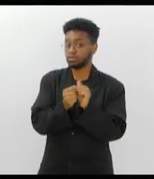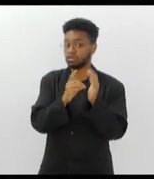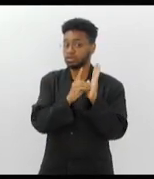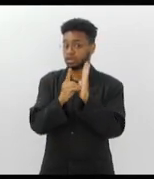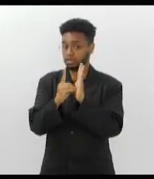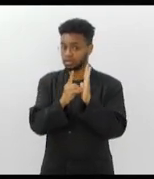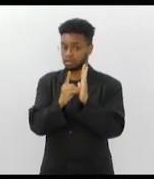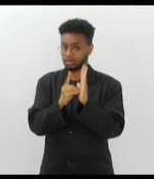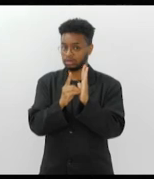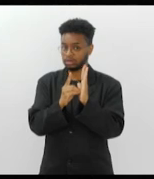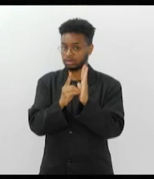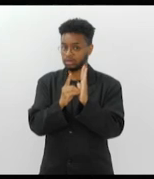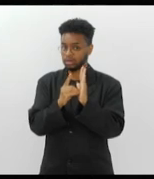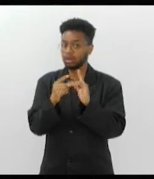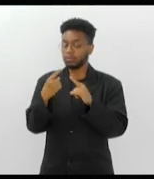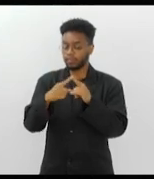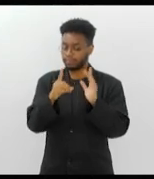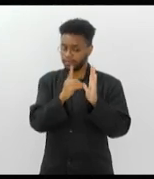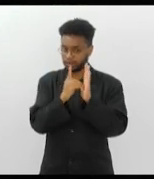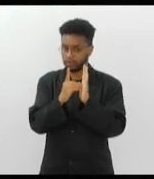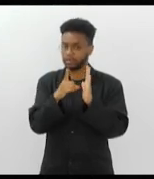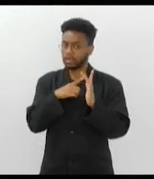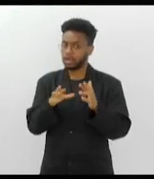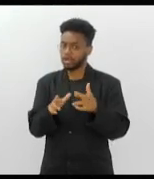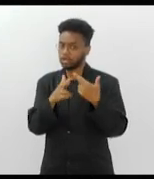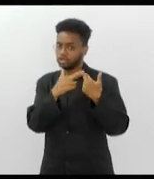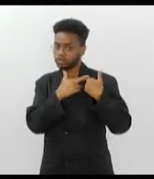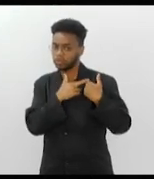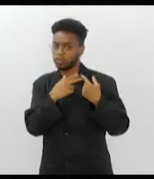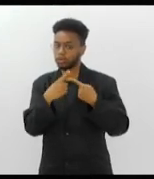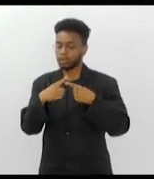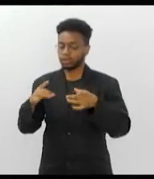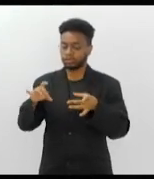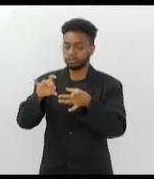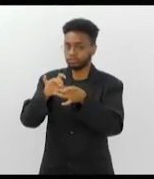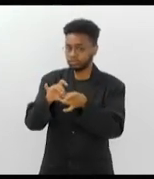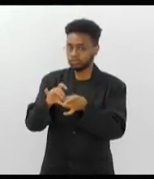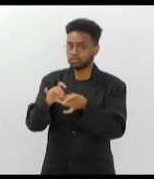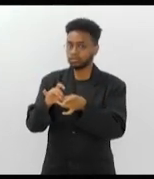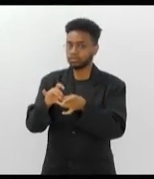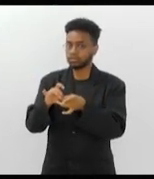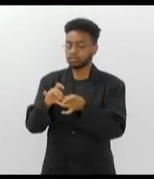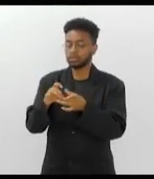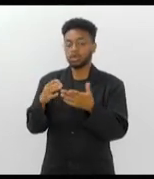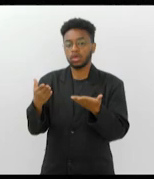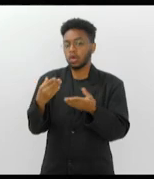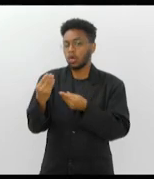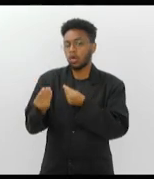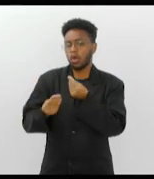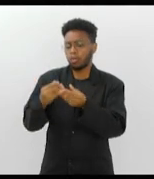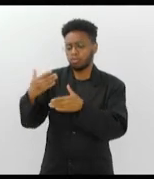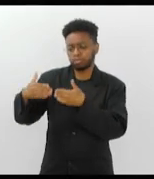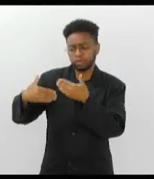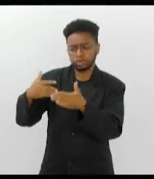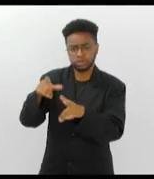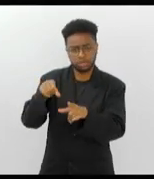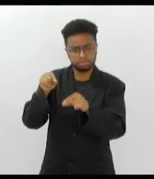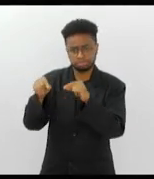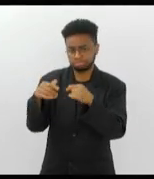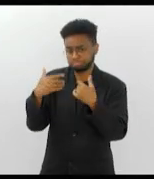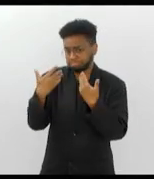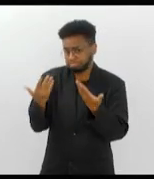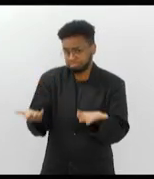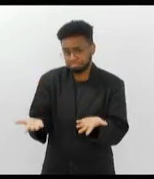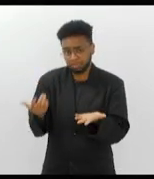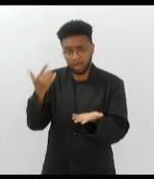tem responsabilidade nelas. Como é credenciada, como é que é o processo de seleção, eu